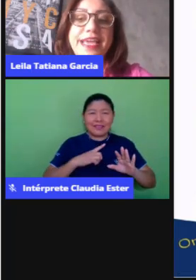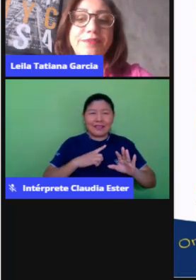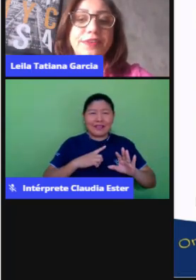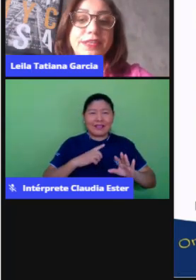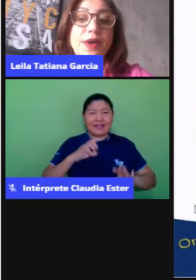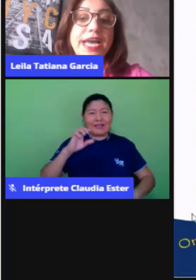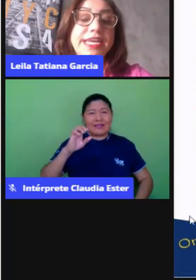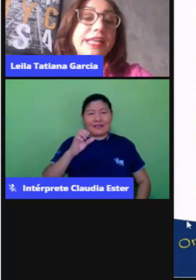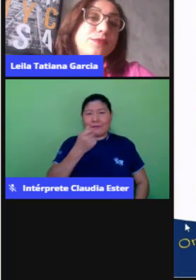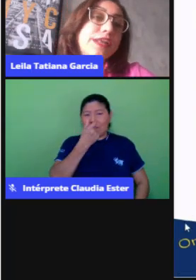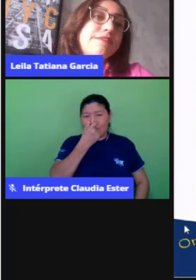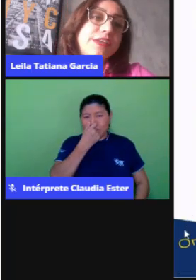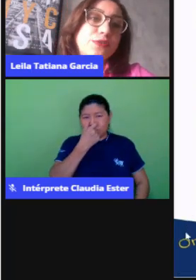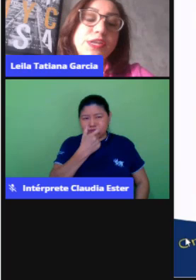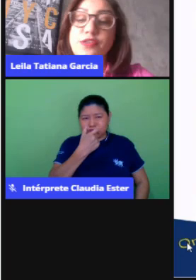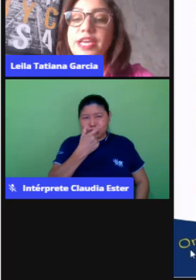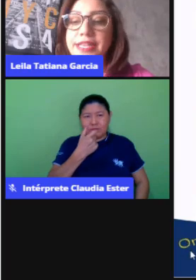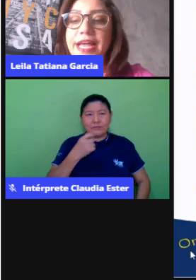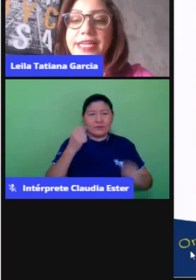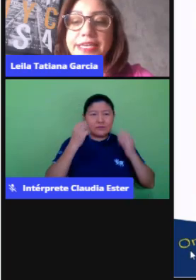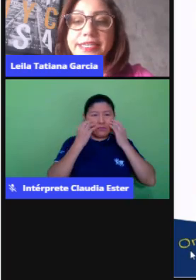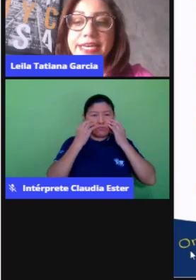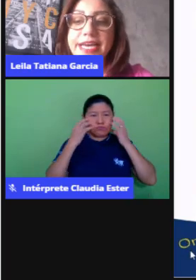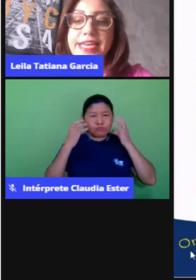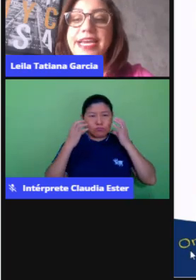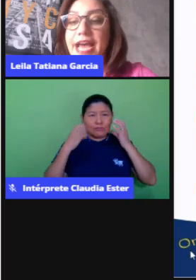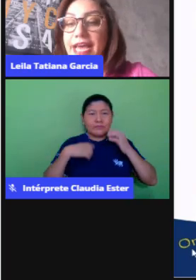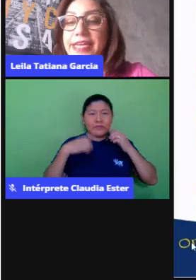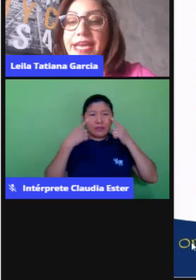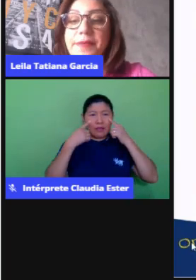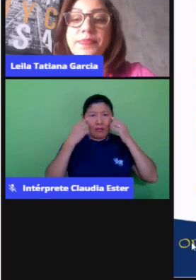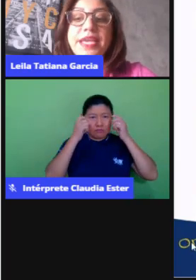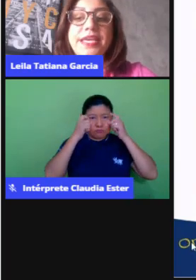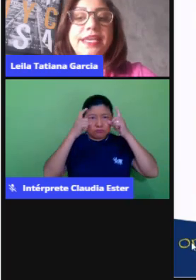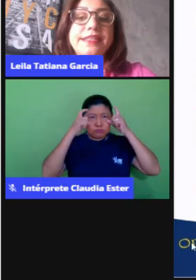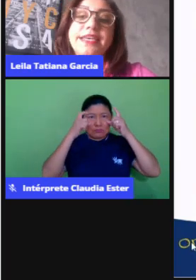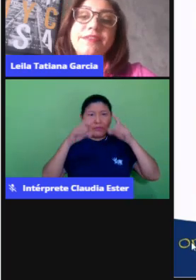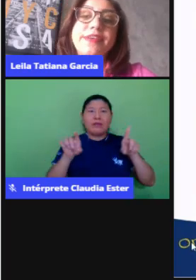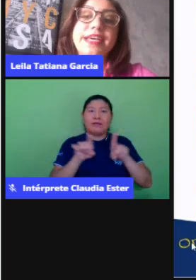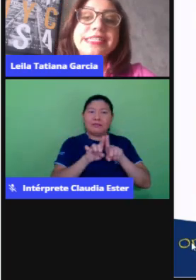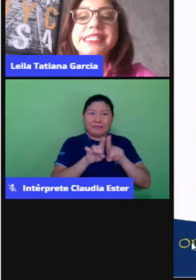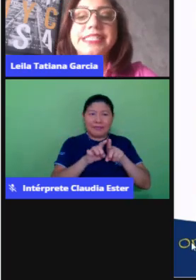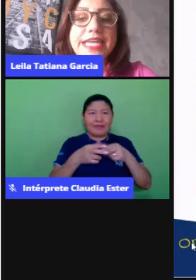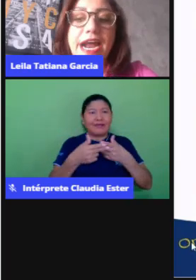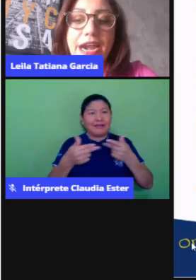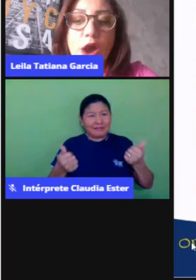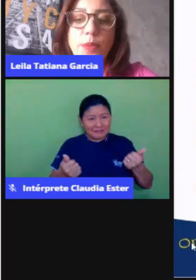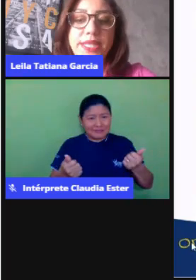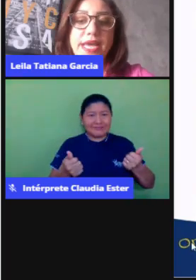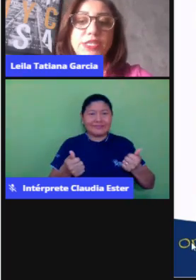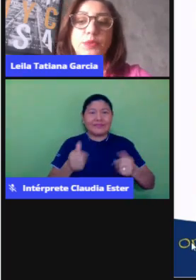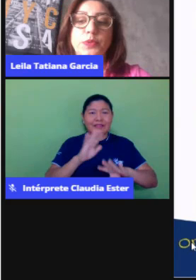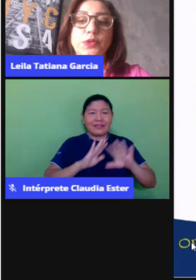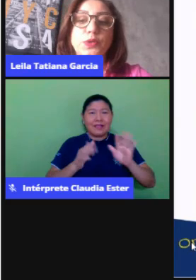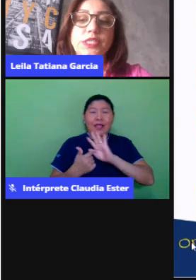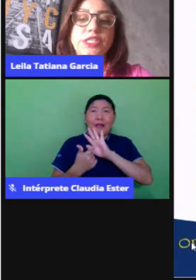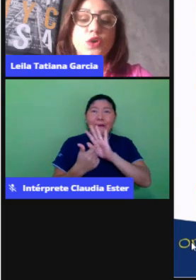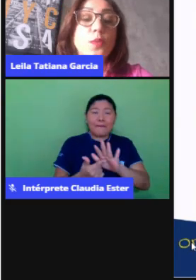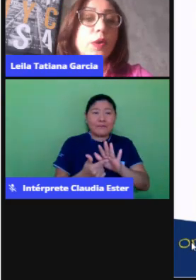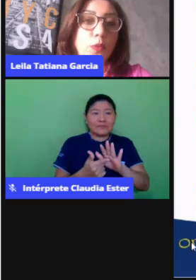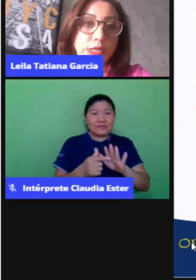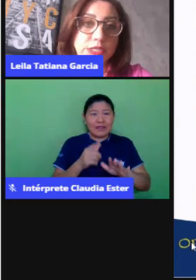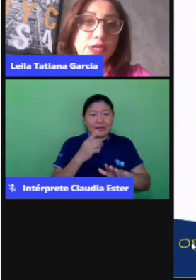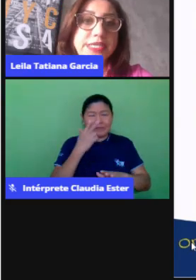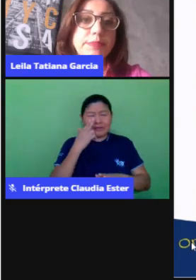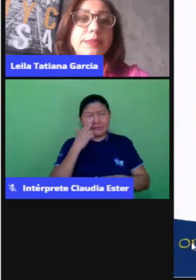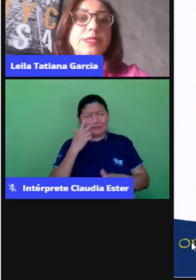gestos, enfim. Então, a caricatura, ela vem de origem italiana, caricare, né? E significa exagerar, aumentar as proporções de